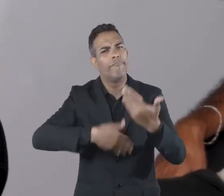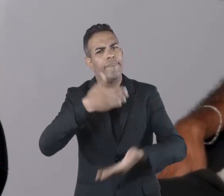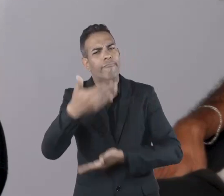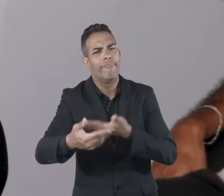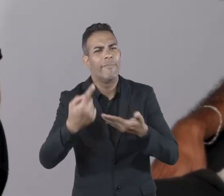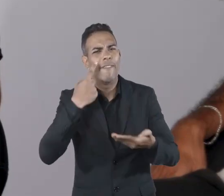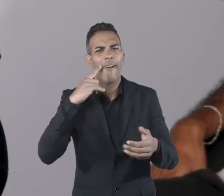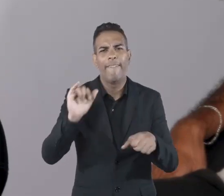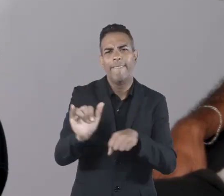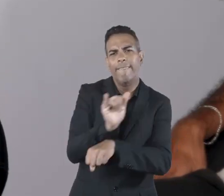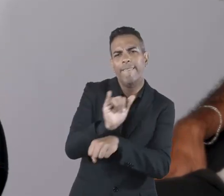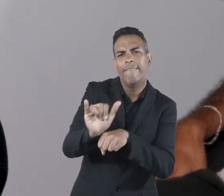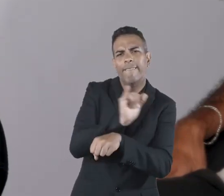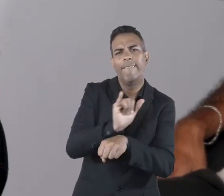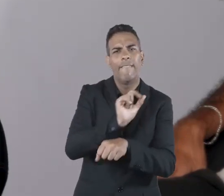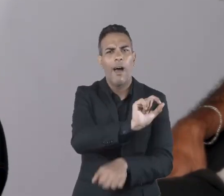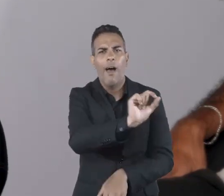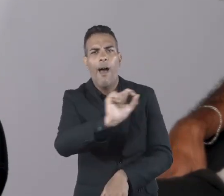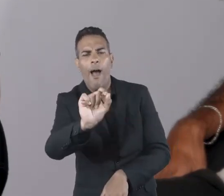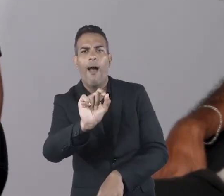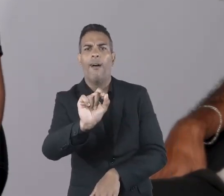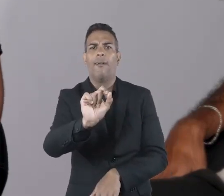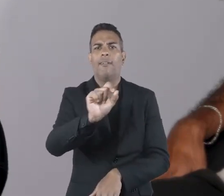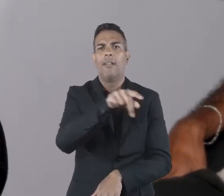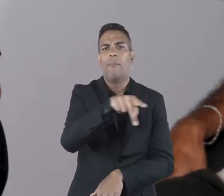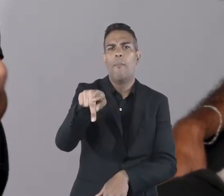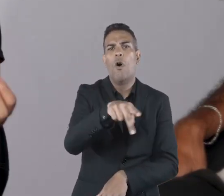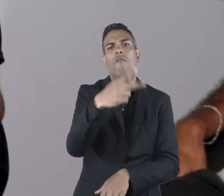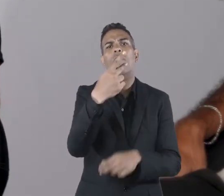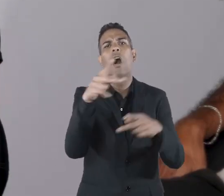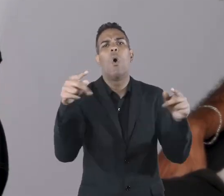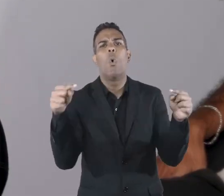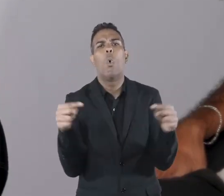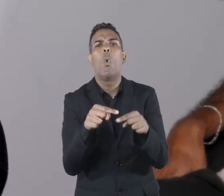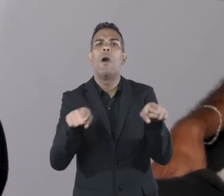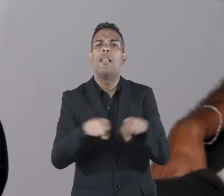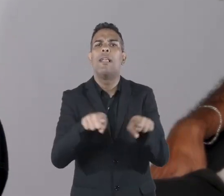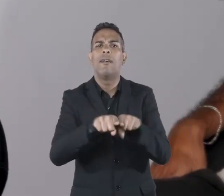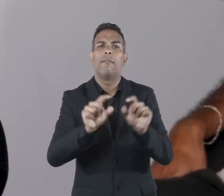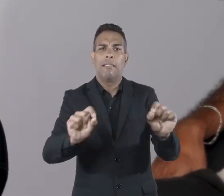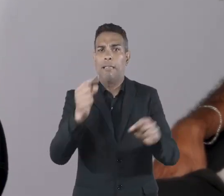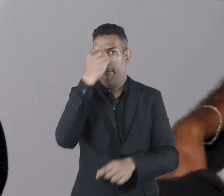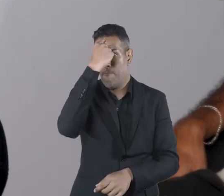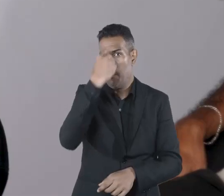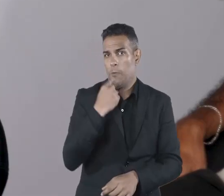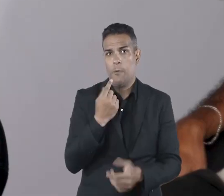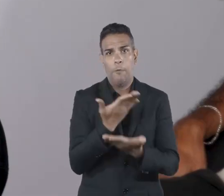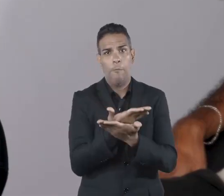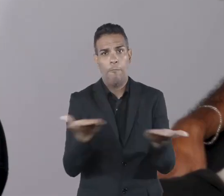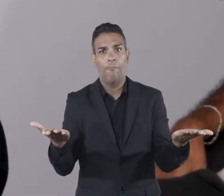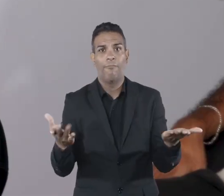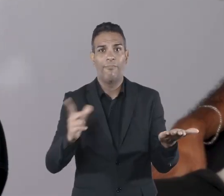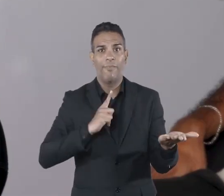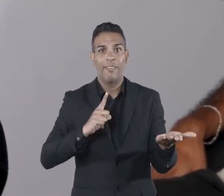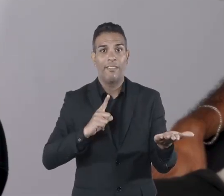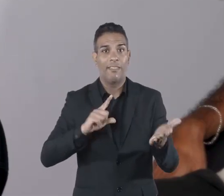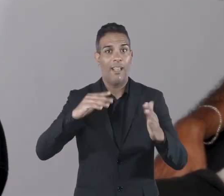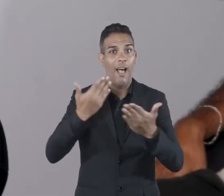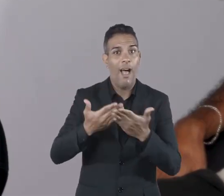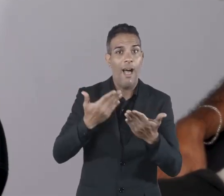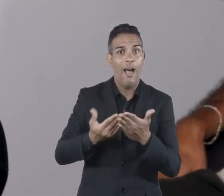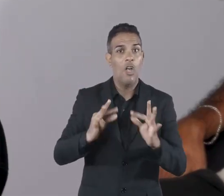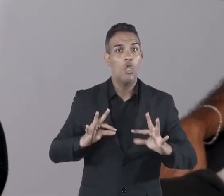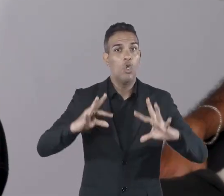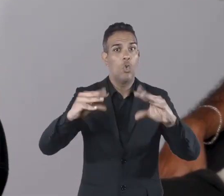mundo. E aí, juntos a gente vai desenhando essas salas e depois cada professor vai desenhando a sua sala de aula específica,